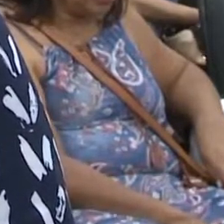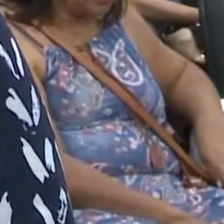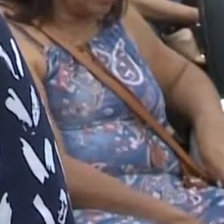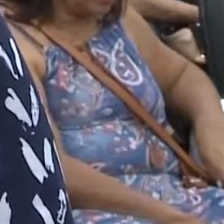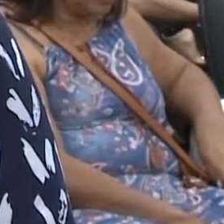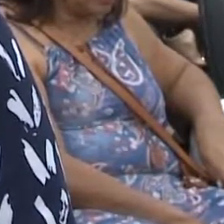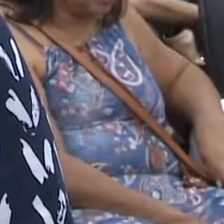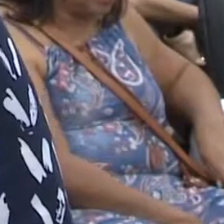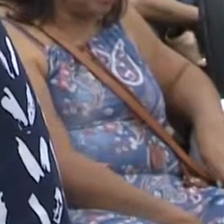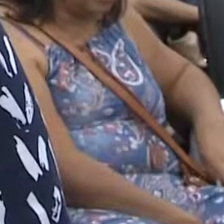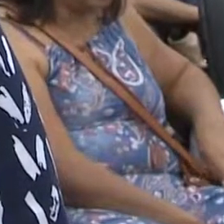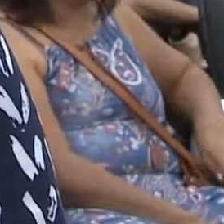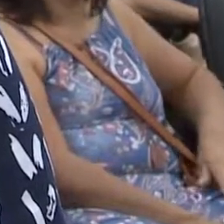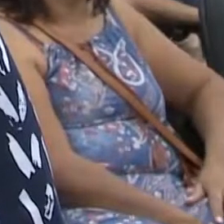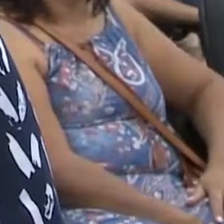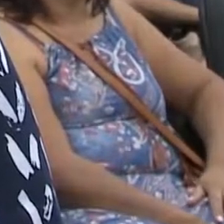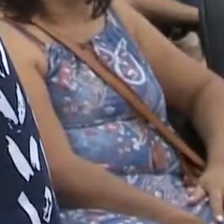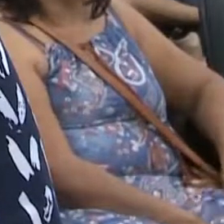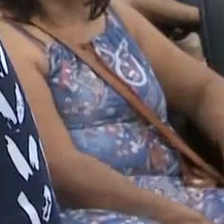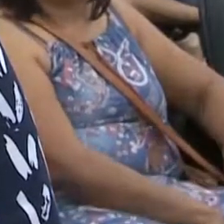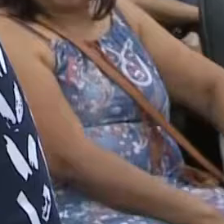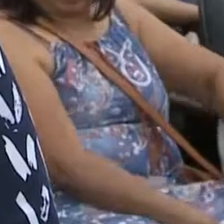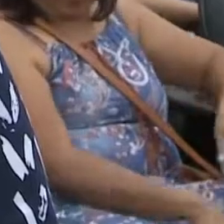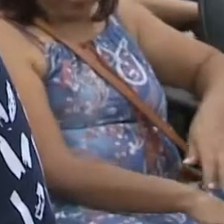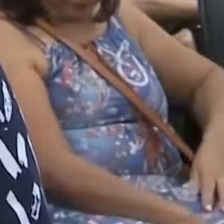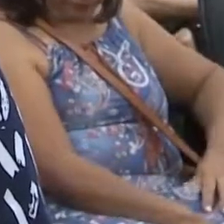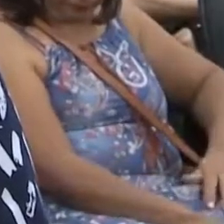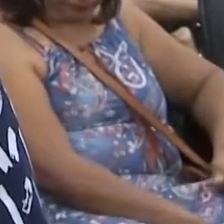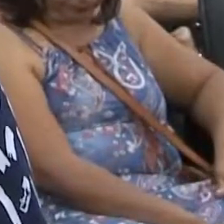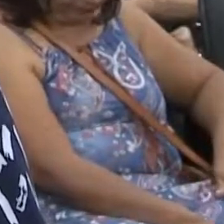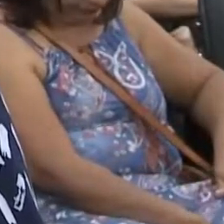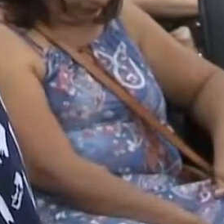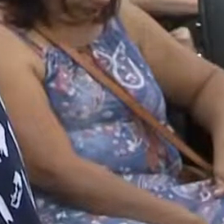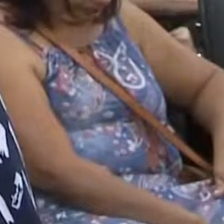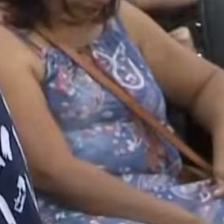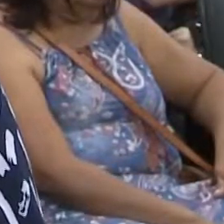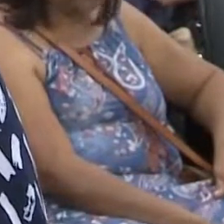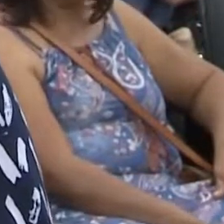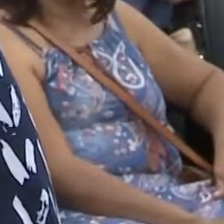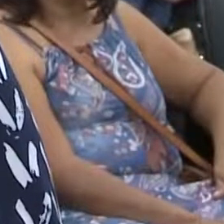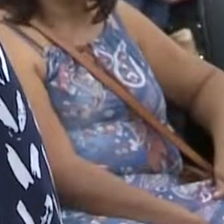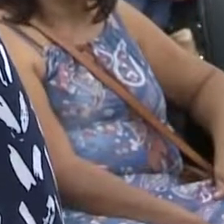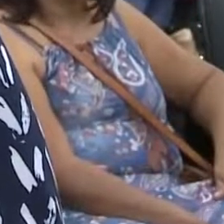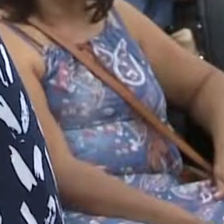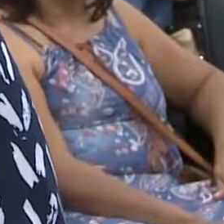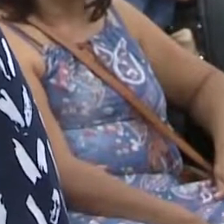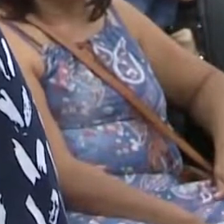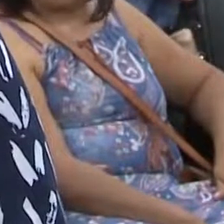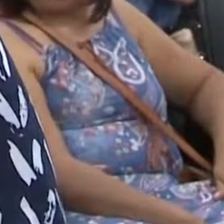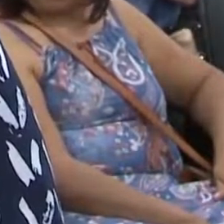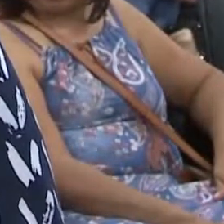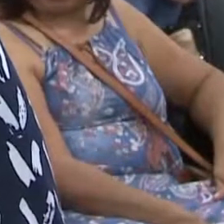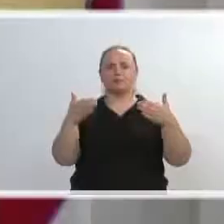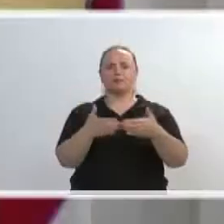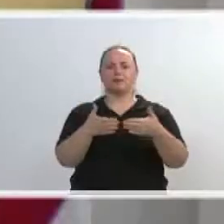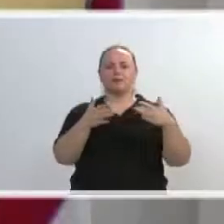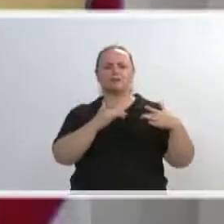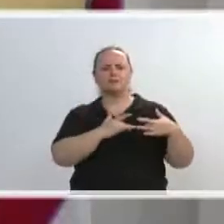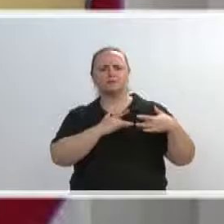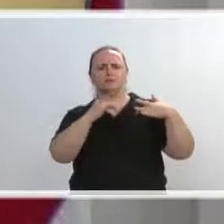forma. Na pintura, são toalhas, potes, vidros e caixas. No crochê, panos de pratos ficam